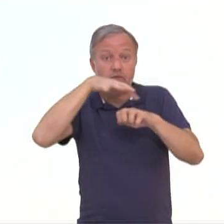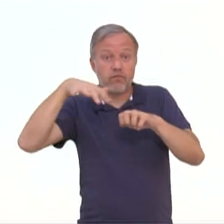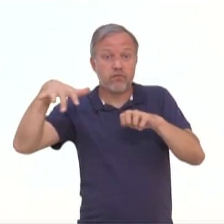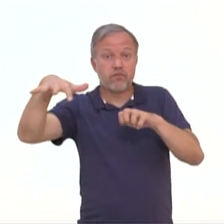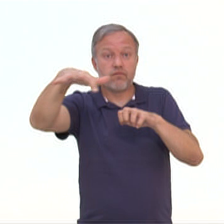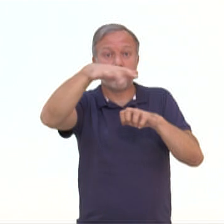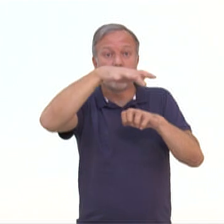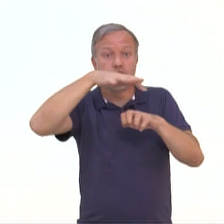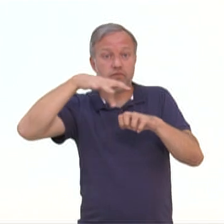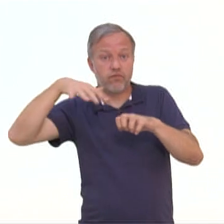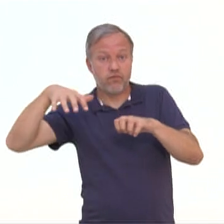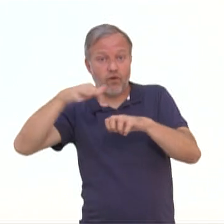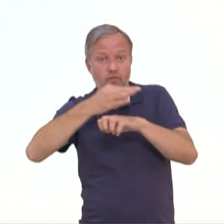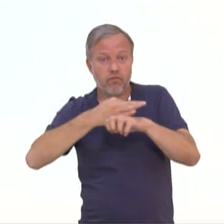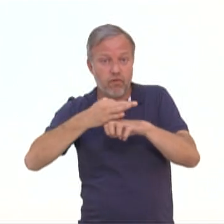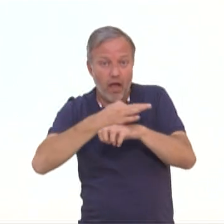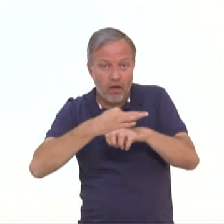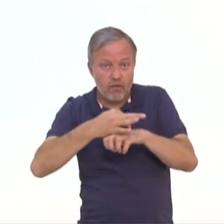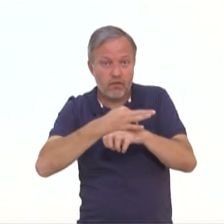oxidativamente o ferro,